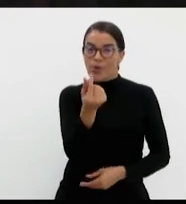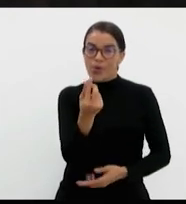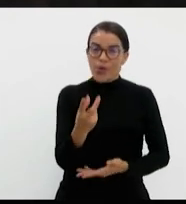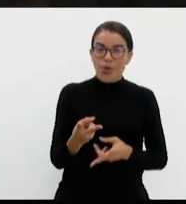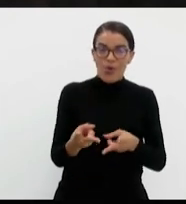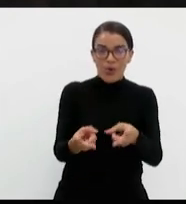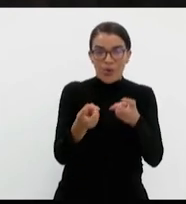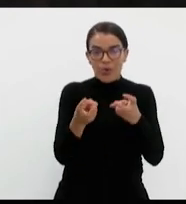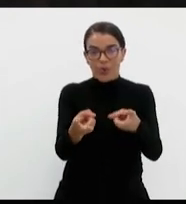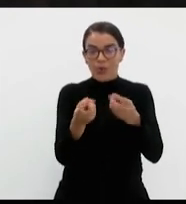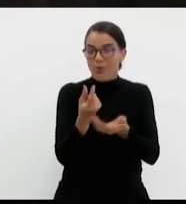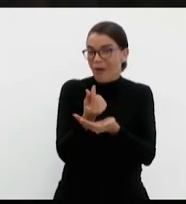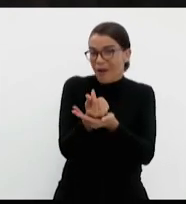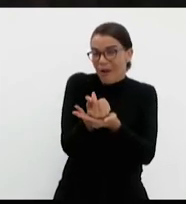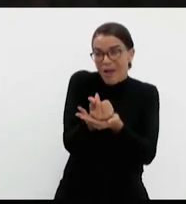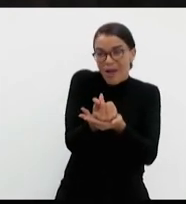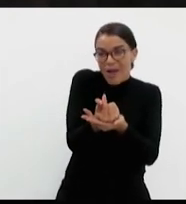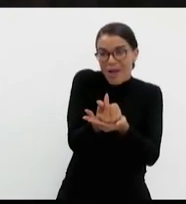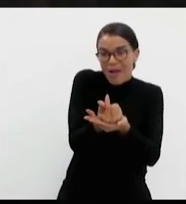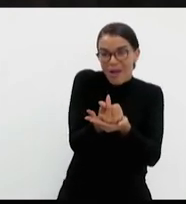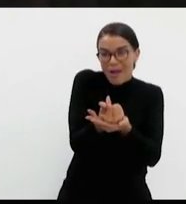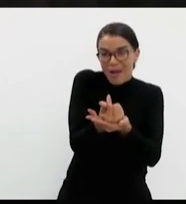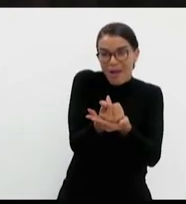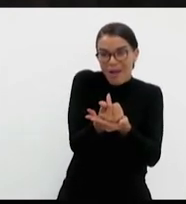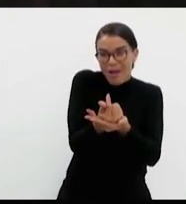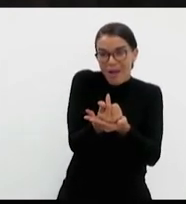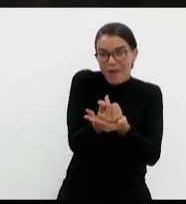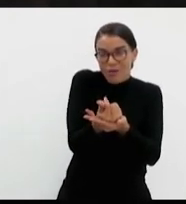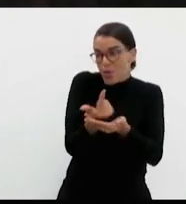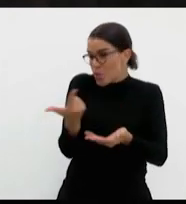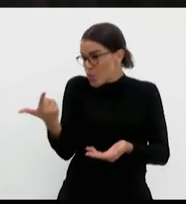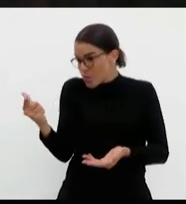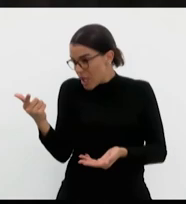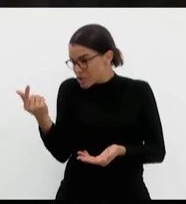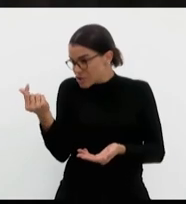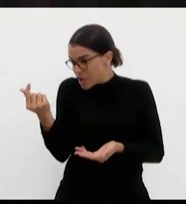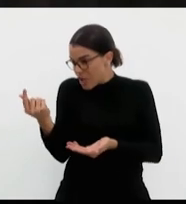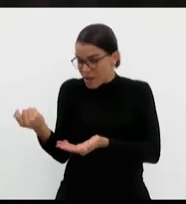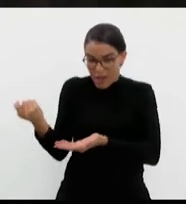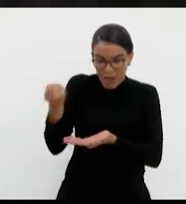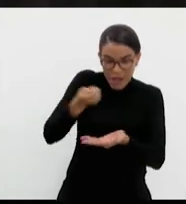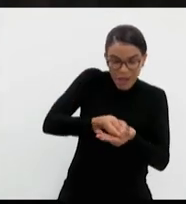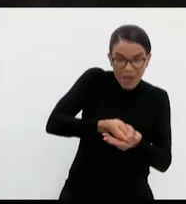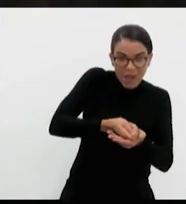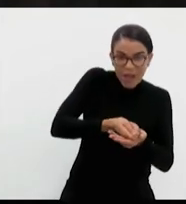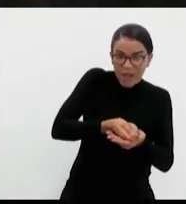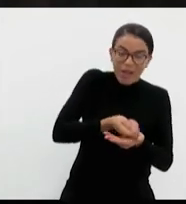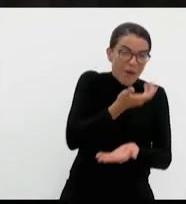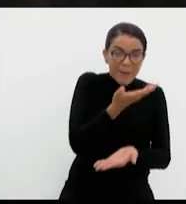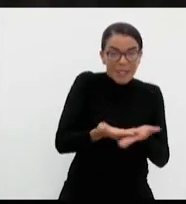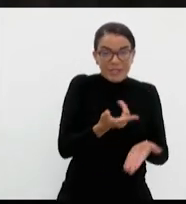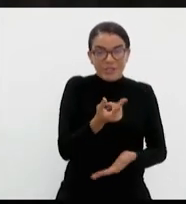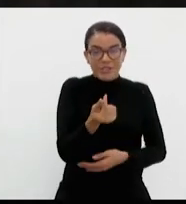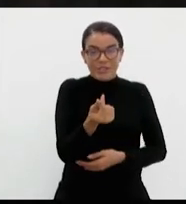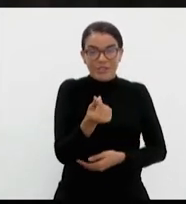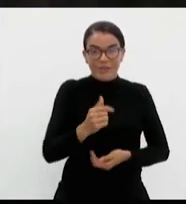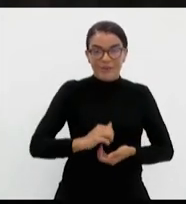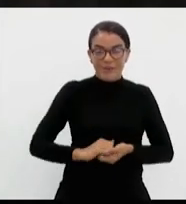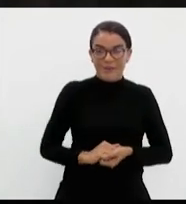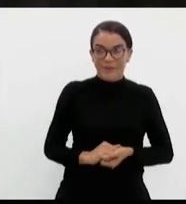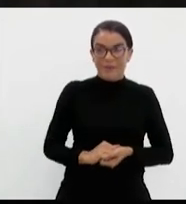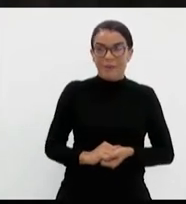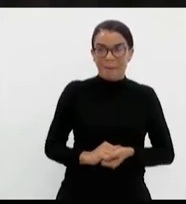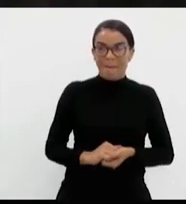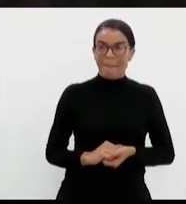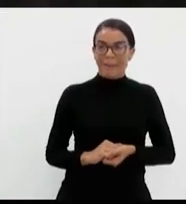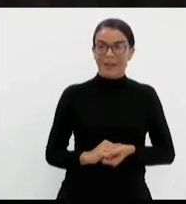sistema capitalista, é assim. Ninguém bota capital para perder dinheiro. Então, o senhor imagine, e para o